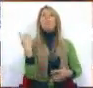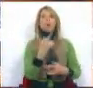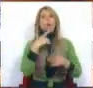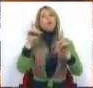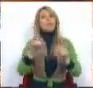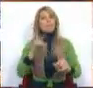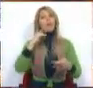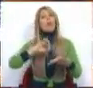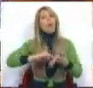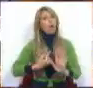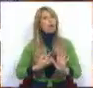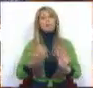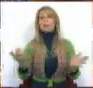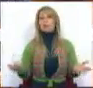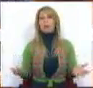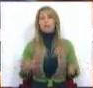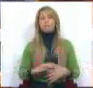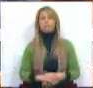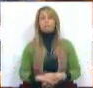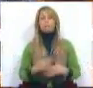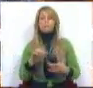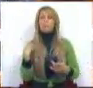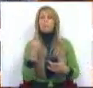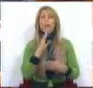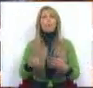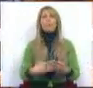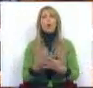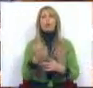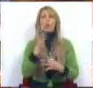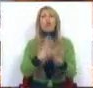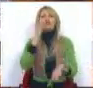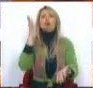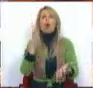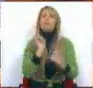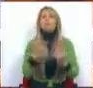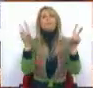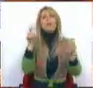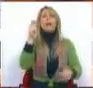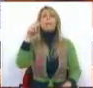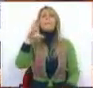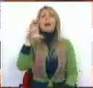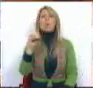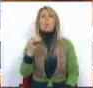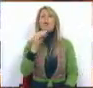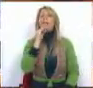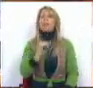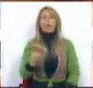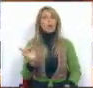elemento essencial. Mas a nossa proposta não é só banco de terras. A nossa proposta